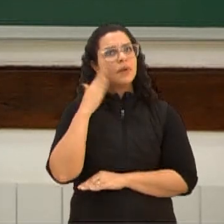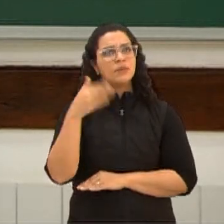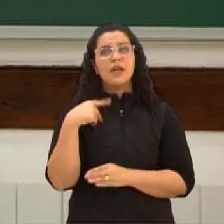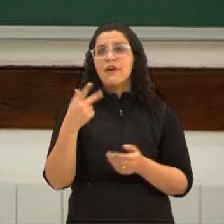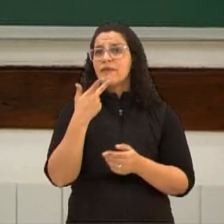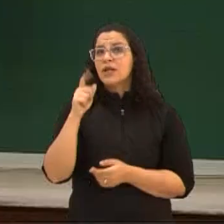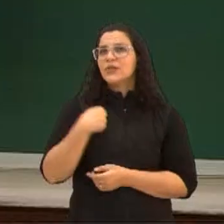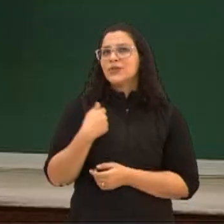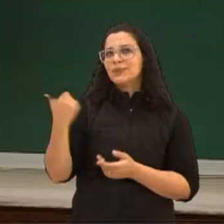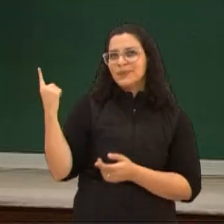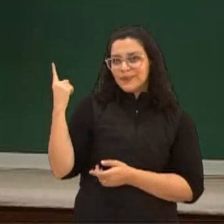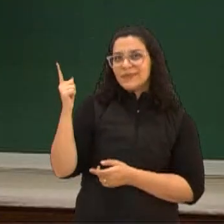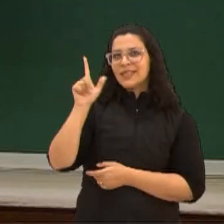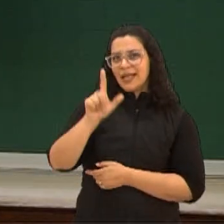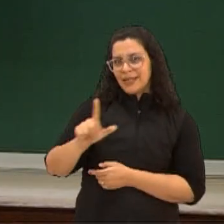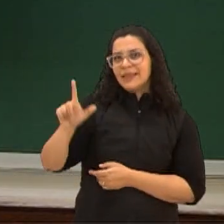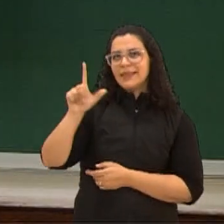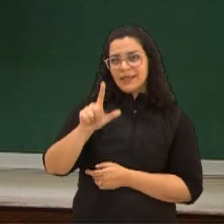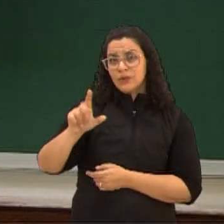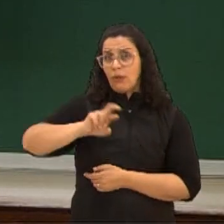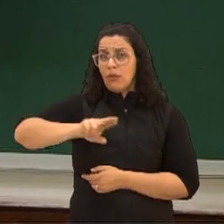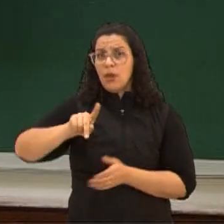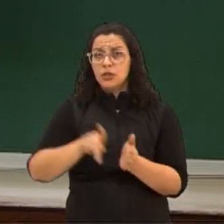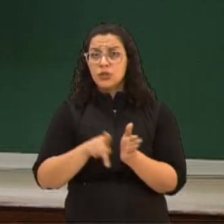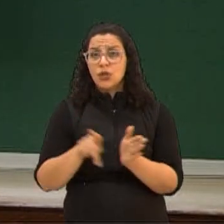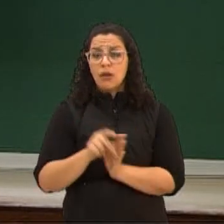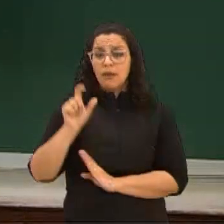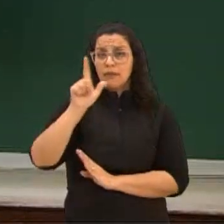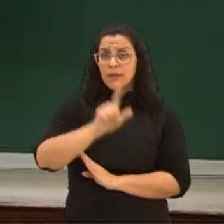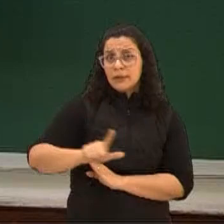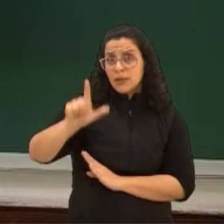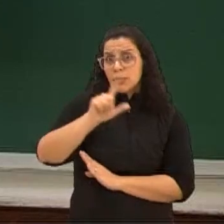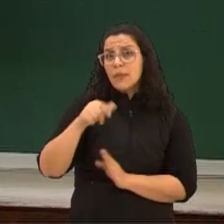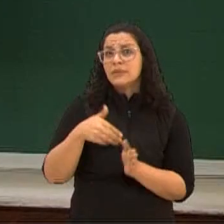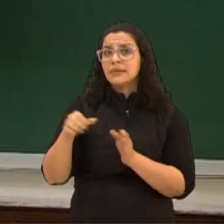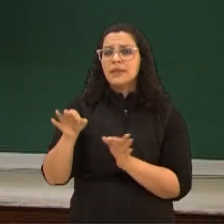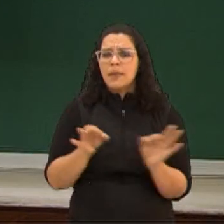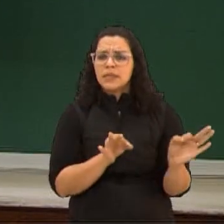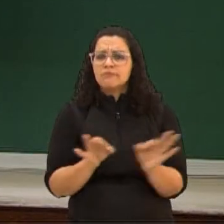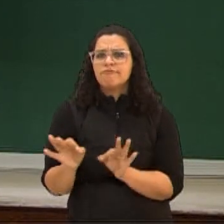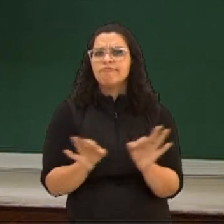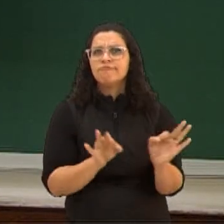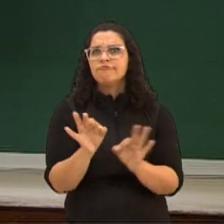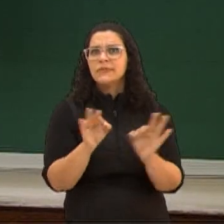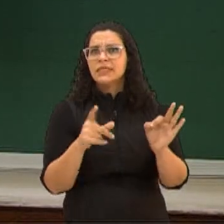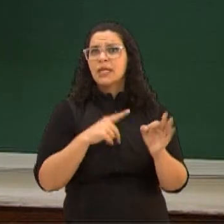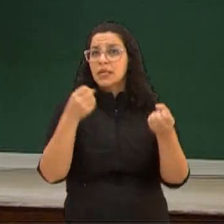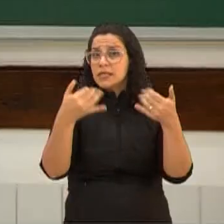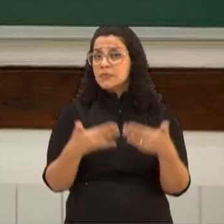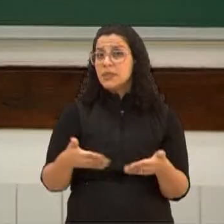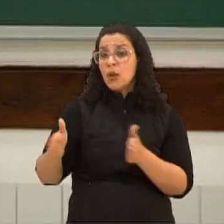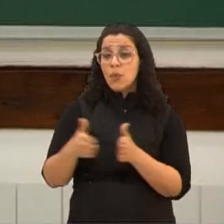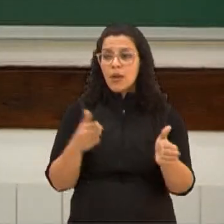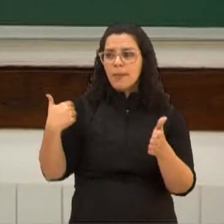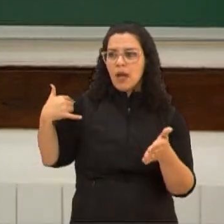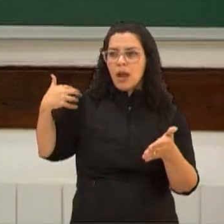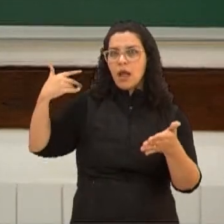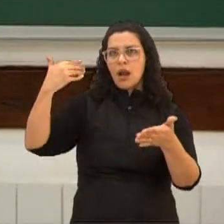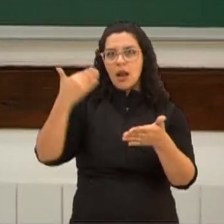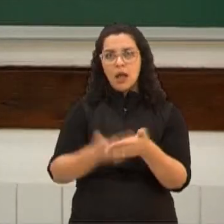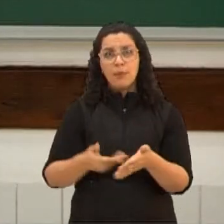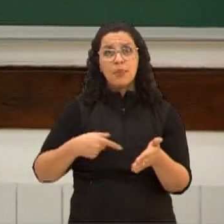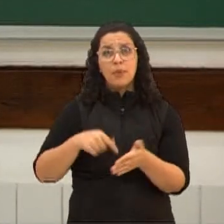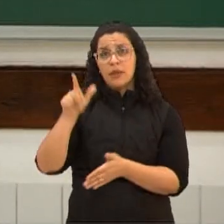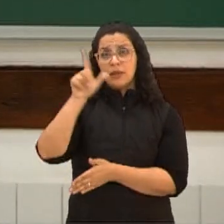está falando de literatura, e não só da literatura, mas traçar, trilhar, como ele traz ali